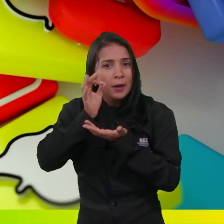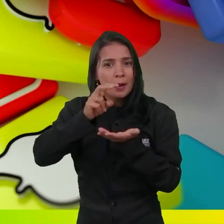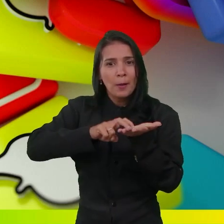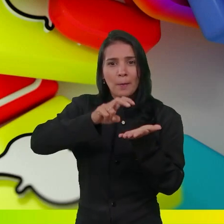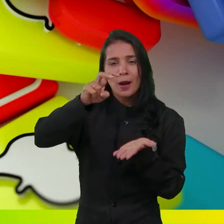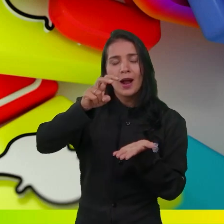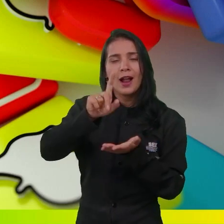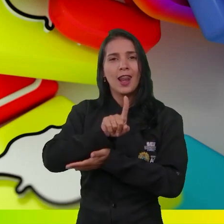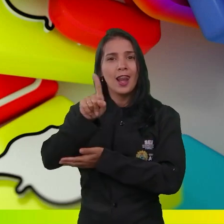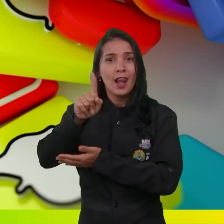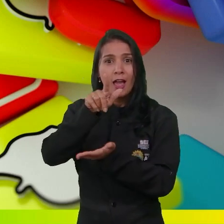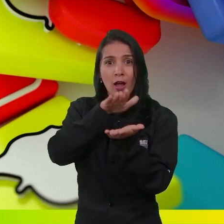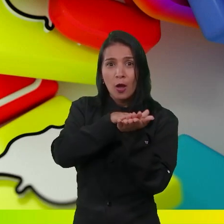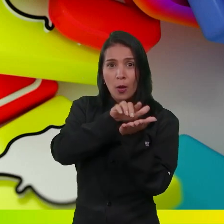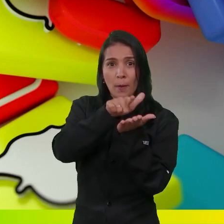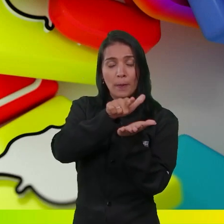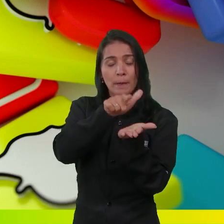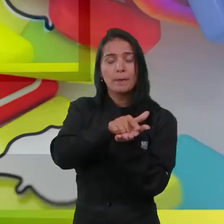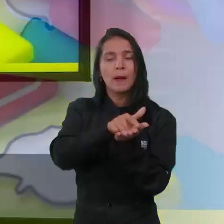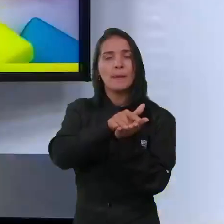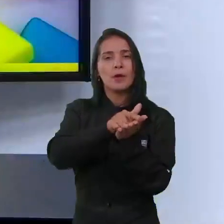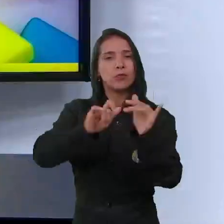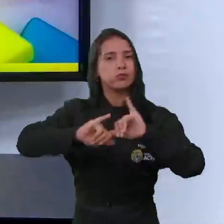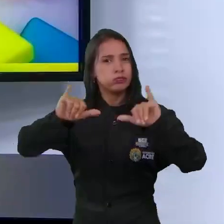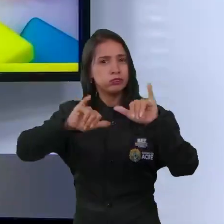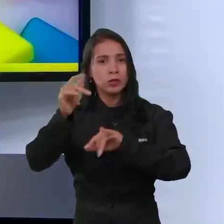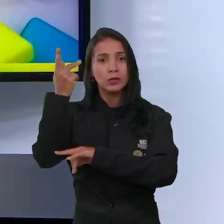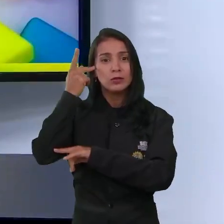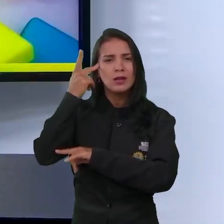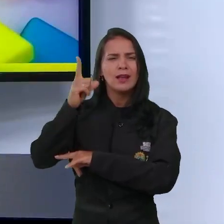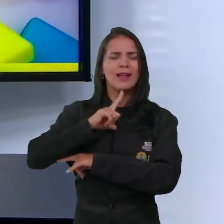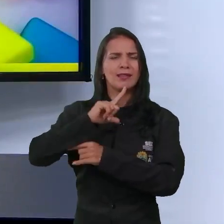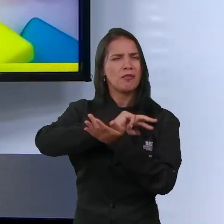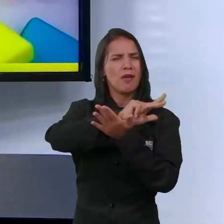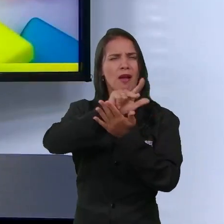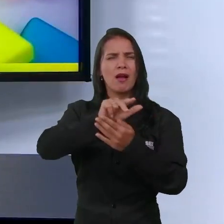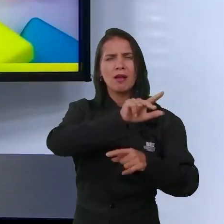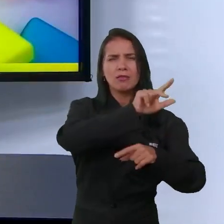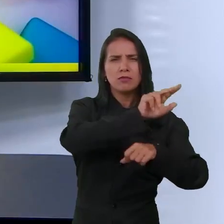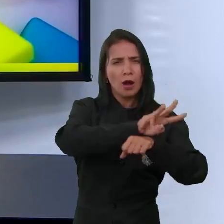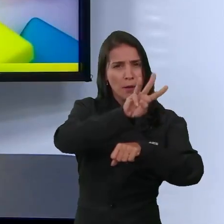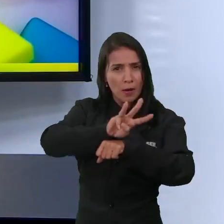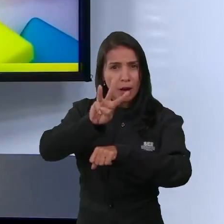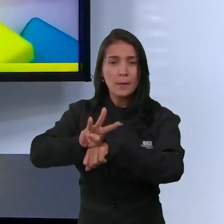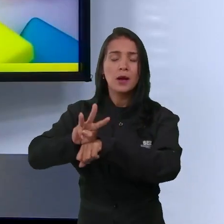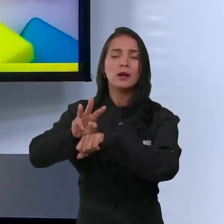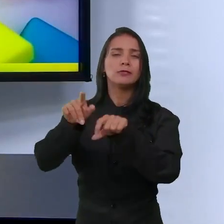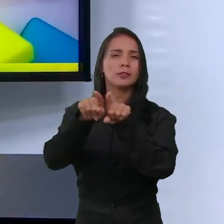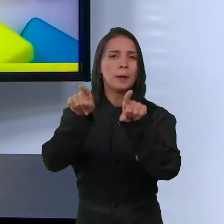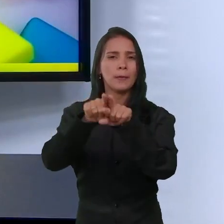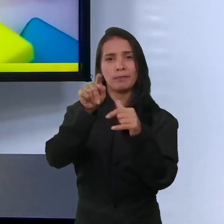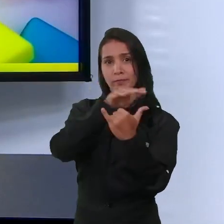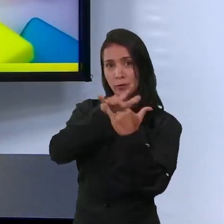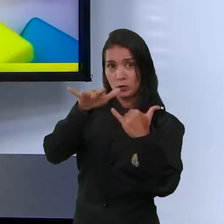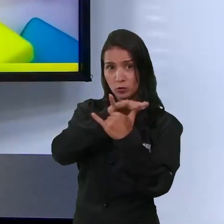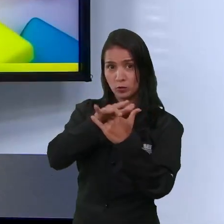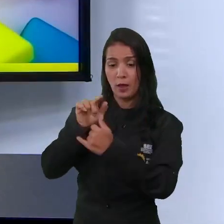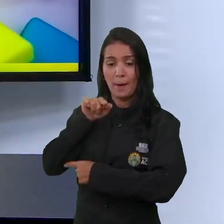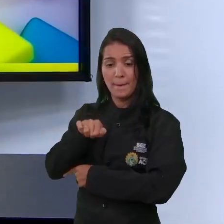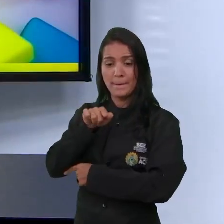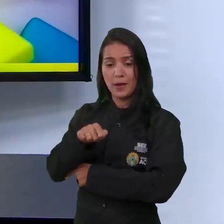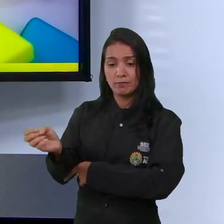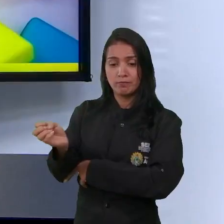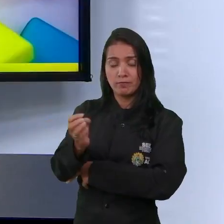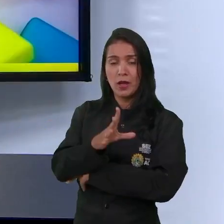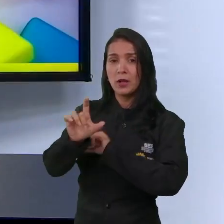de streaming. Então, ou seja, esses canais ajudam a circular novas informações. E esses canais